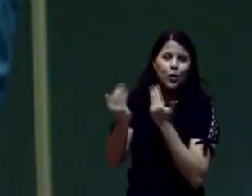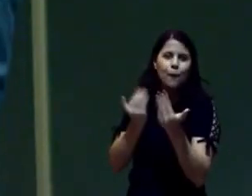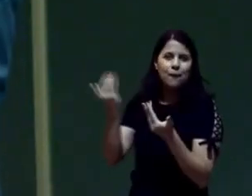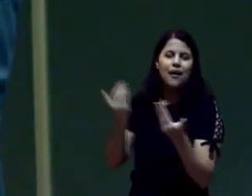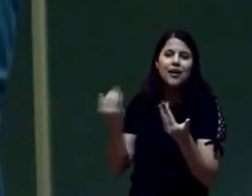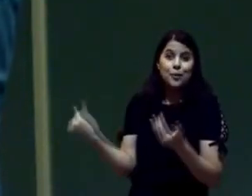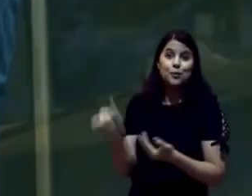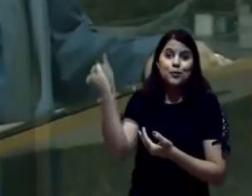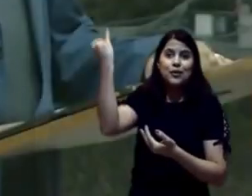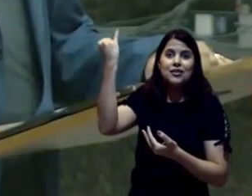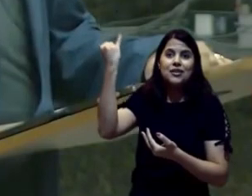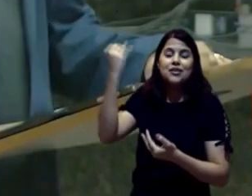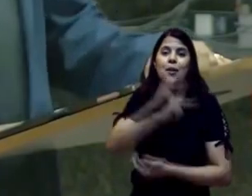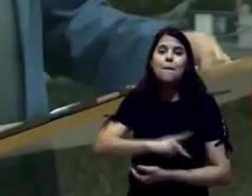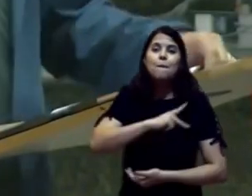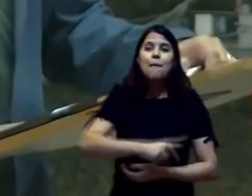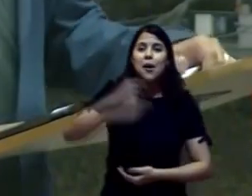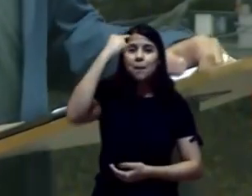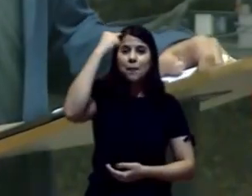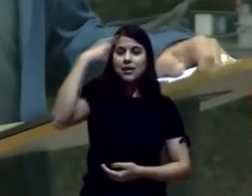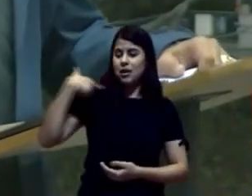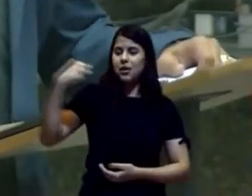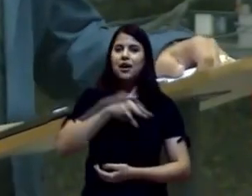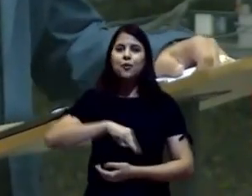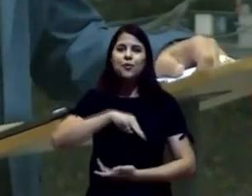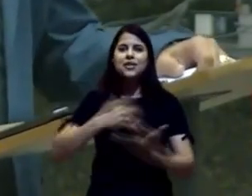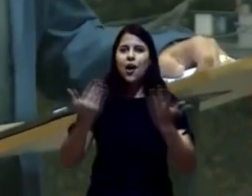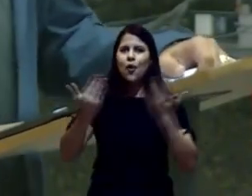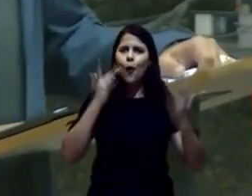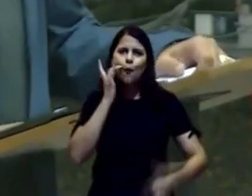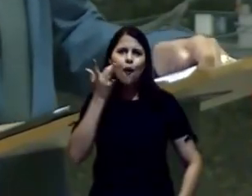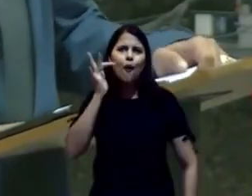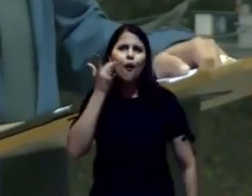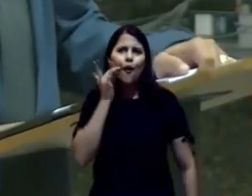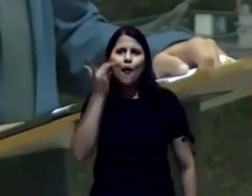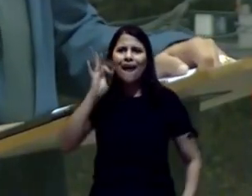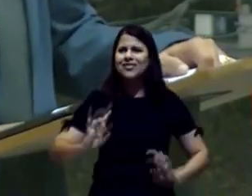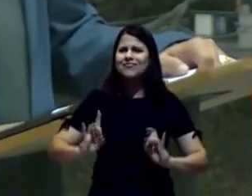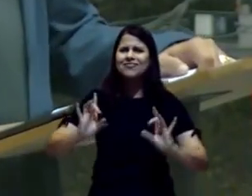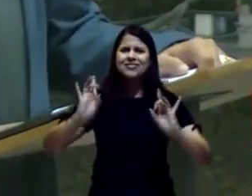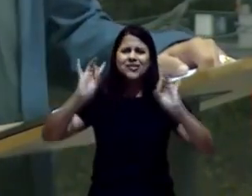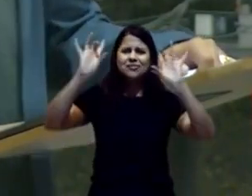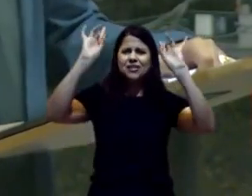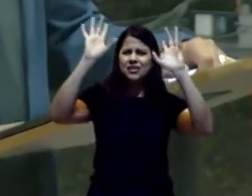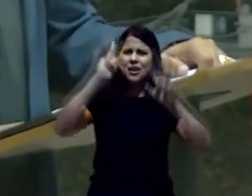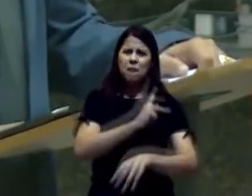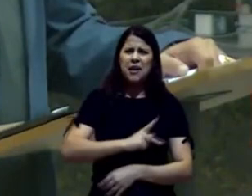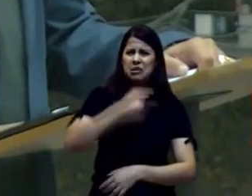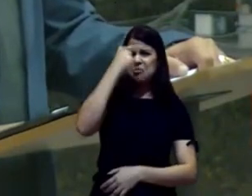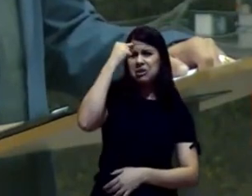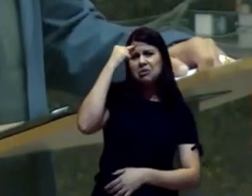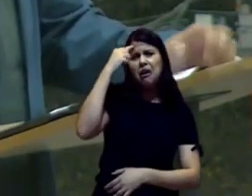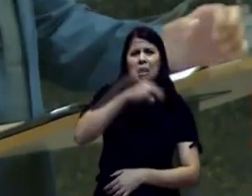Paulo enxergava a chamada missionária. Paulo nunca enxergou a chamada missionária, aleluia, de forma negativa. Paulo nunca viu